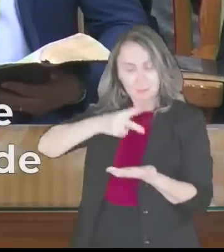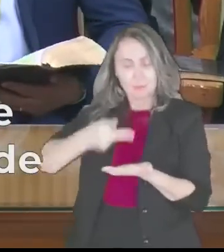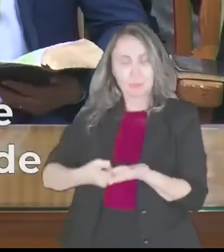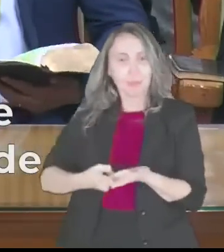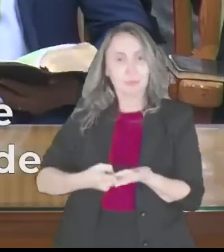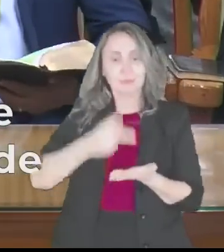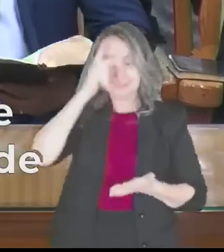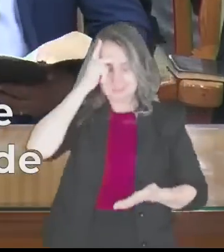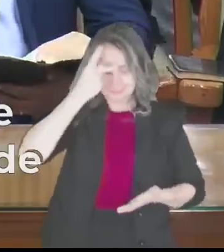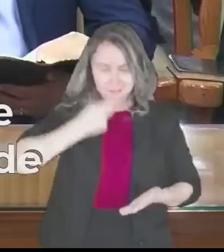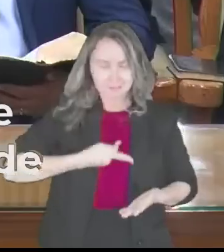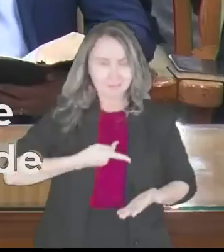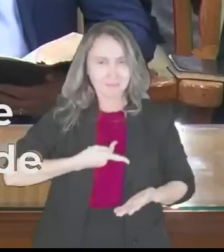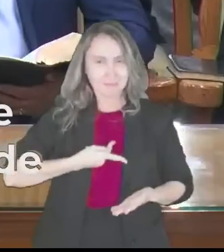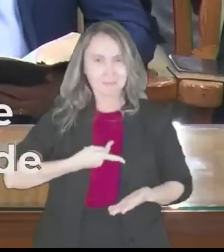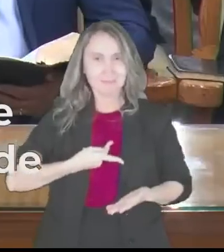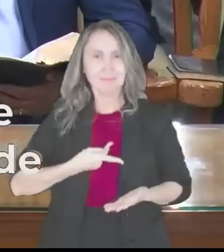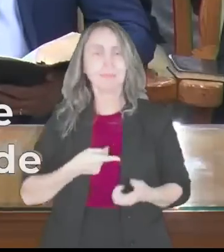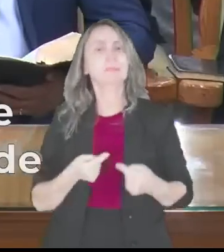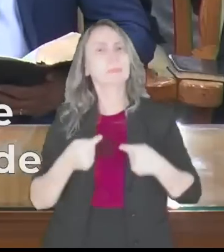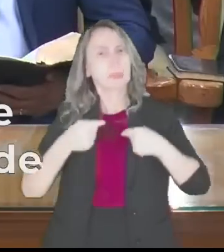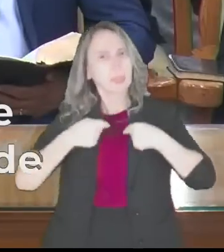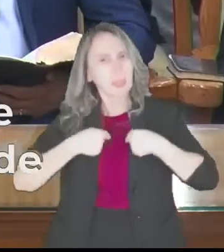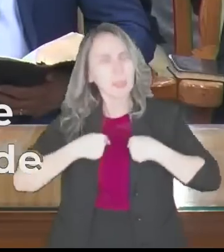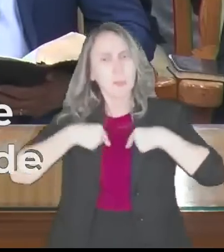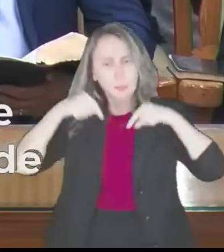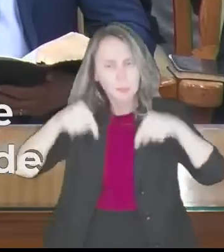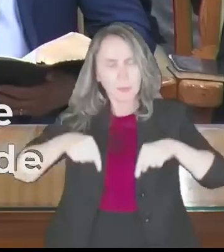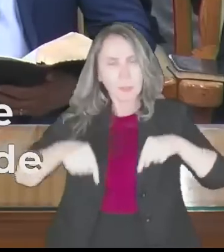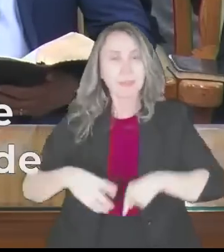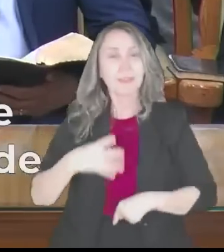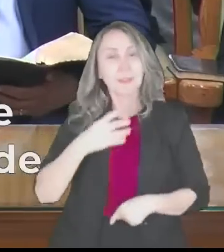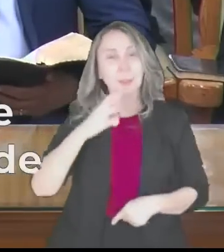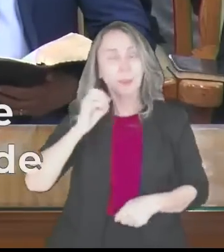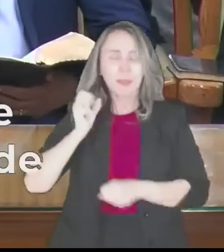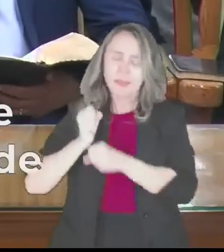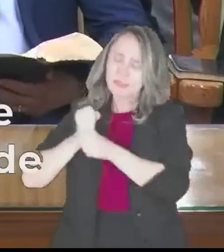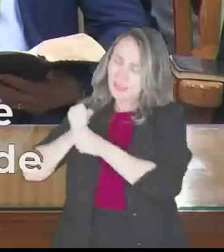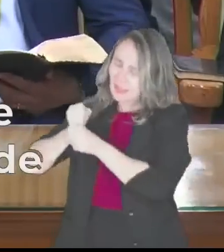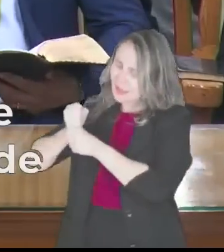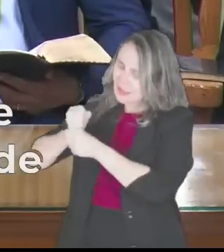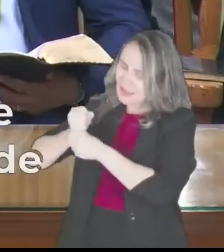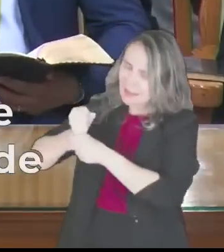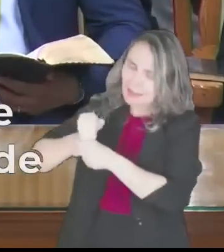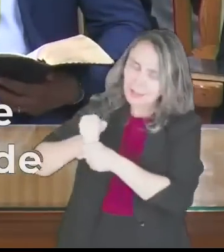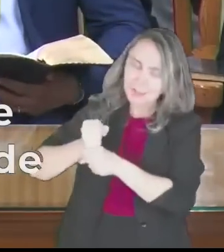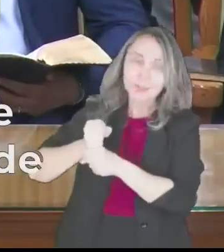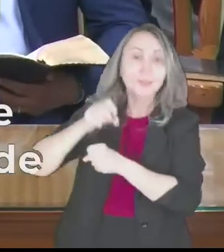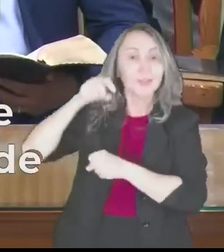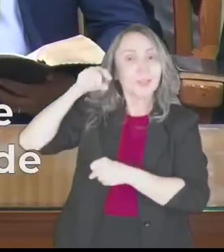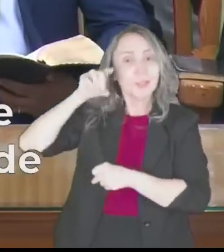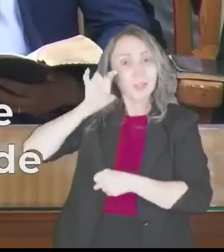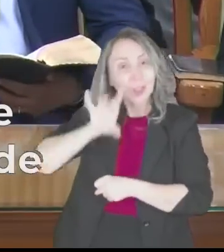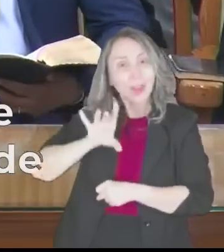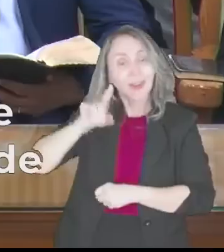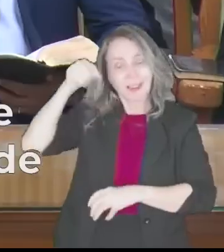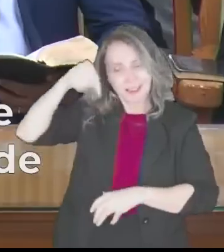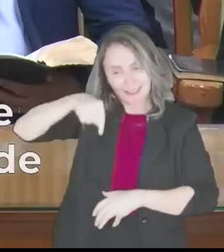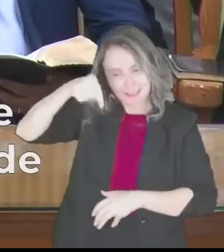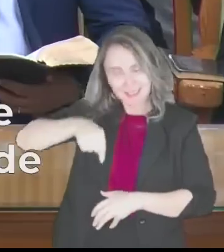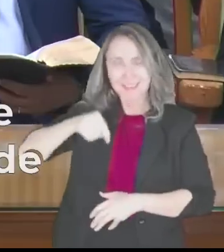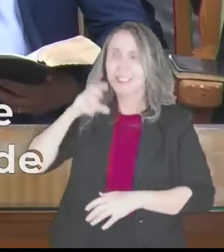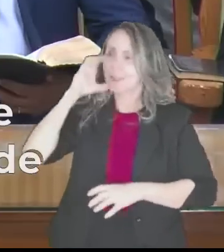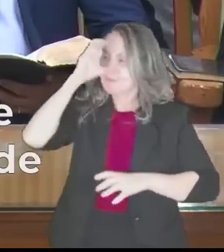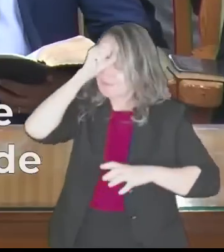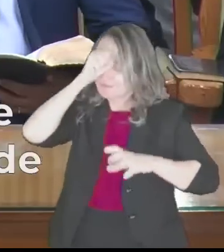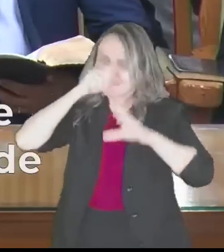Não, eu estou aqui há 45 anos aprendendo na casa da minha mãe. E todo mundo